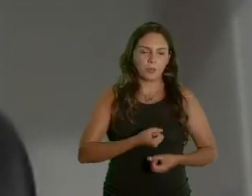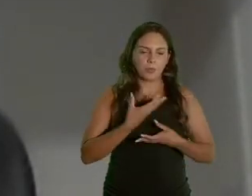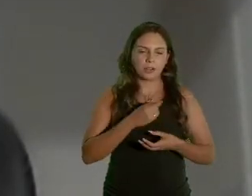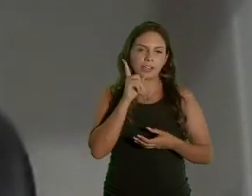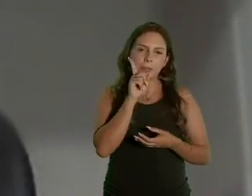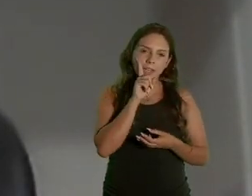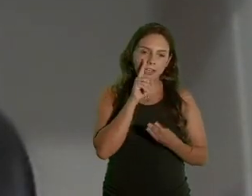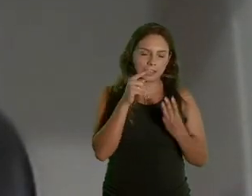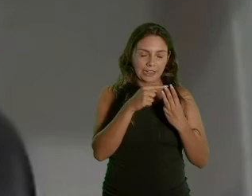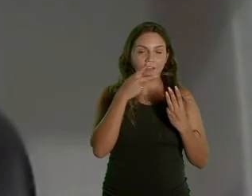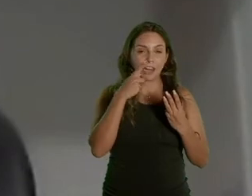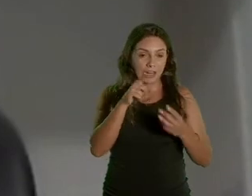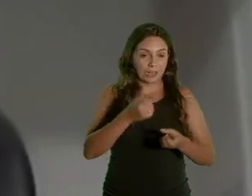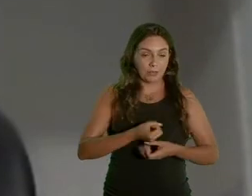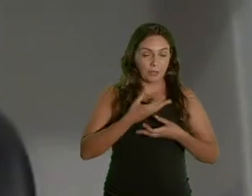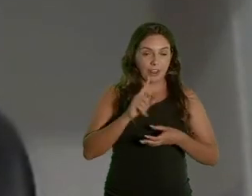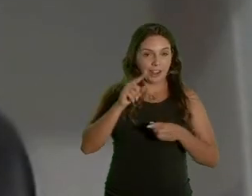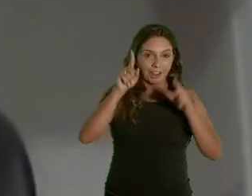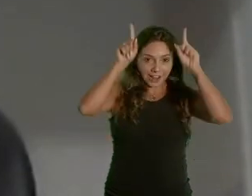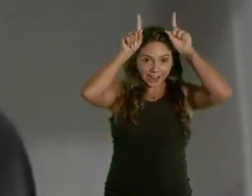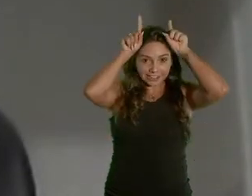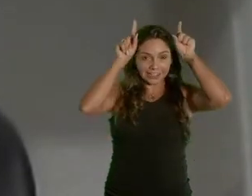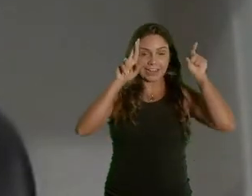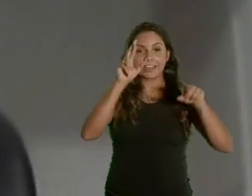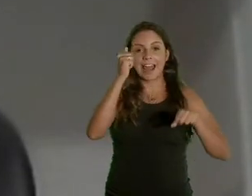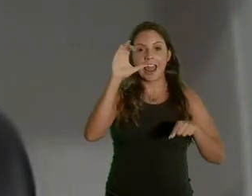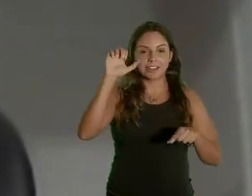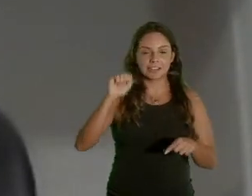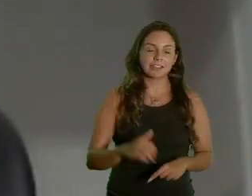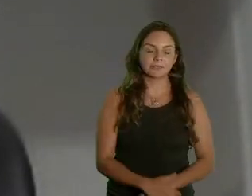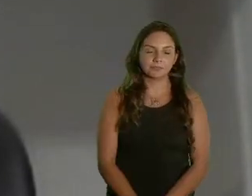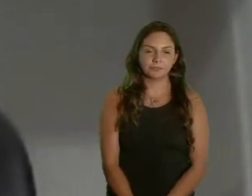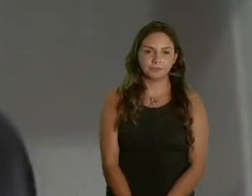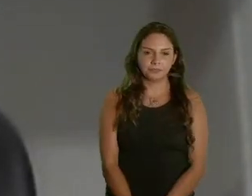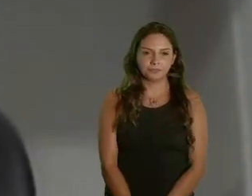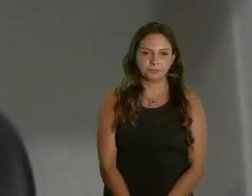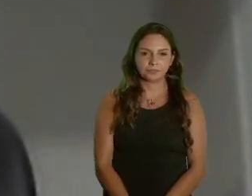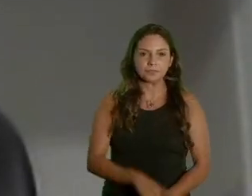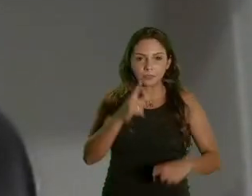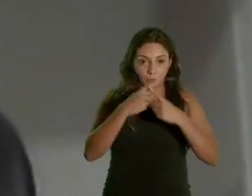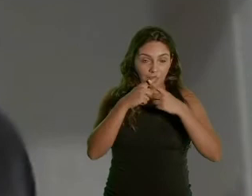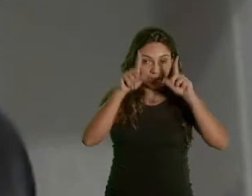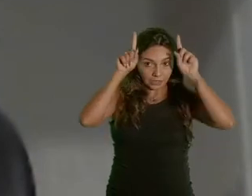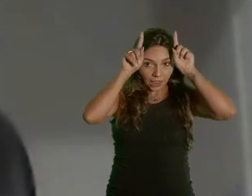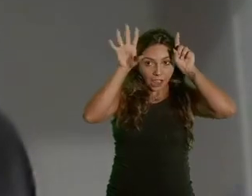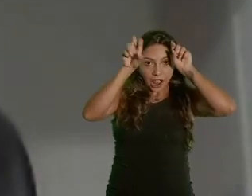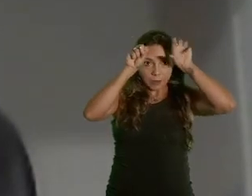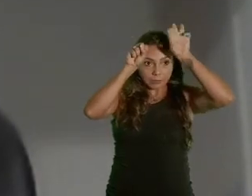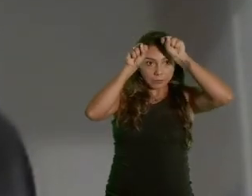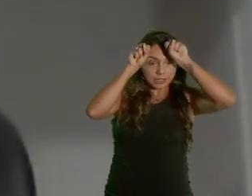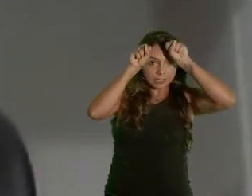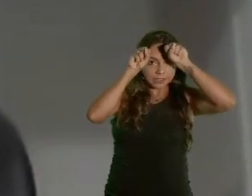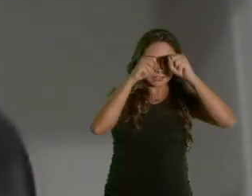né, o poeta é a antena da raça. Essa sua fala me fez pensar nisso. O poeta captando isso tudo e colocando no papel.